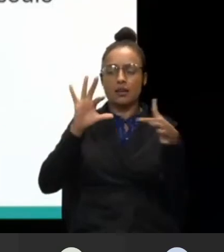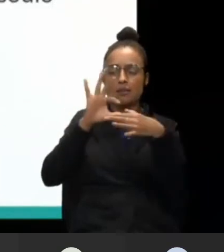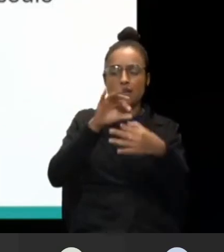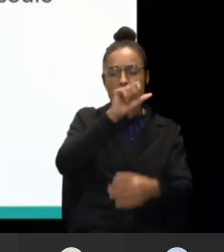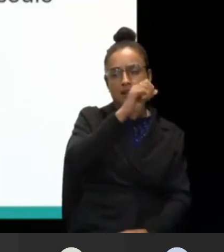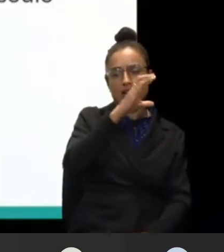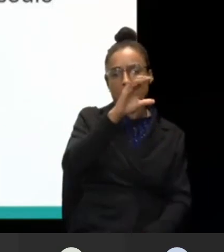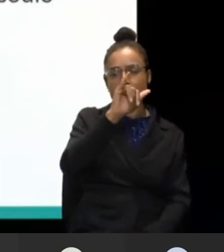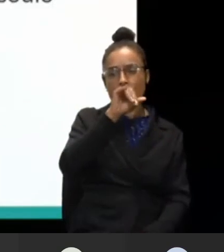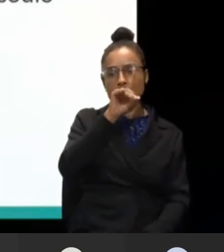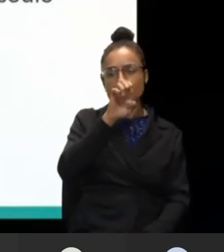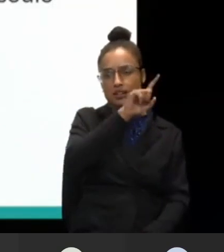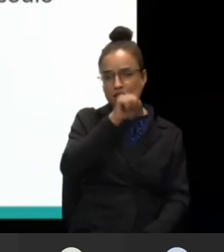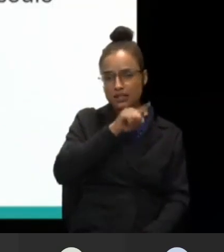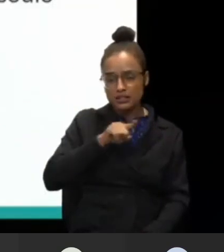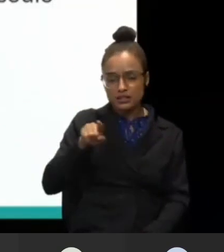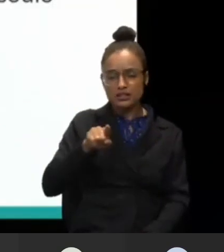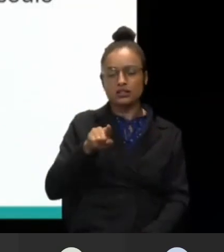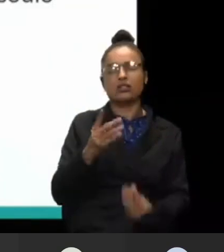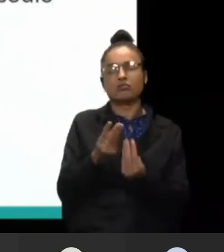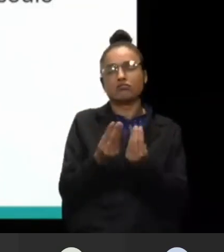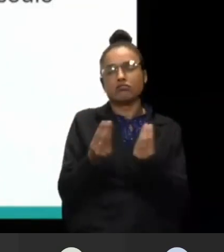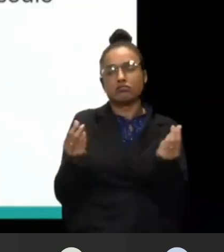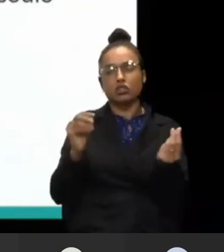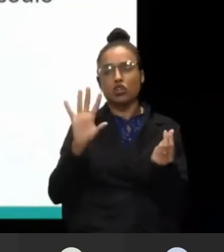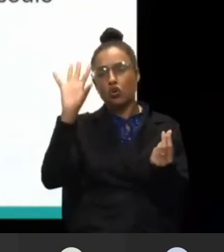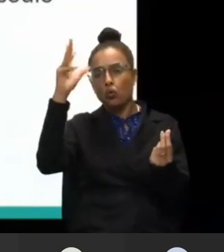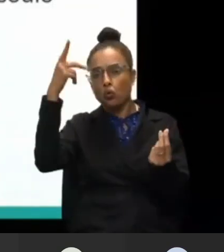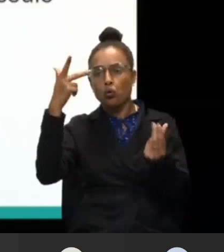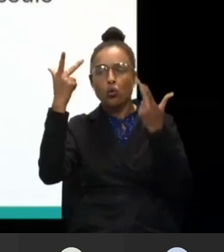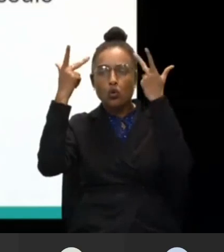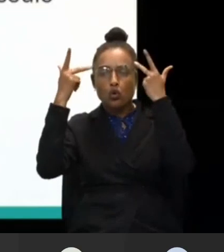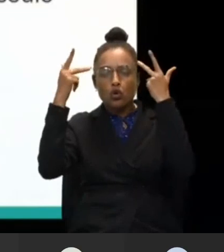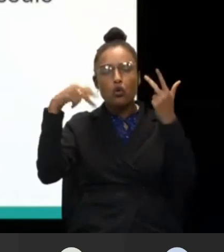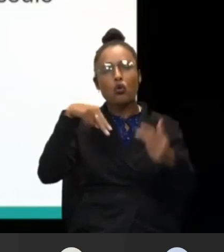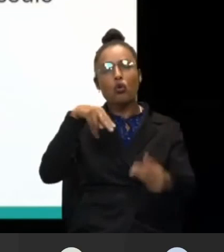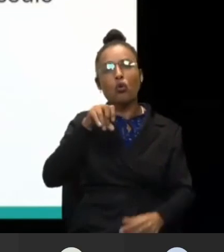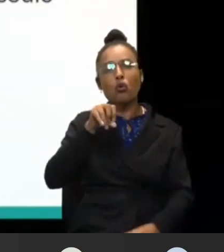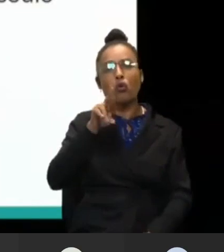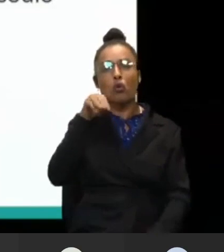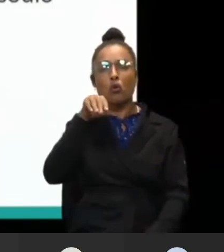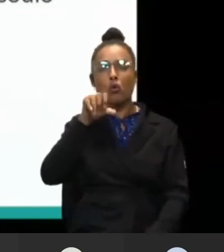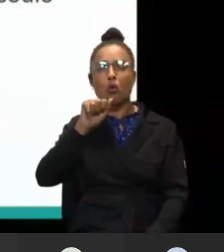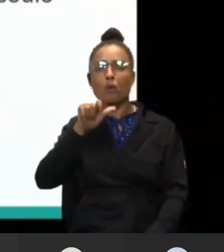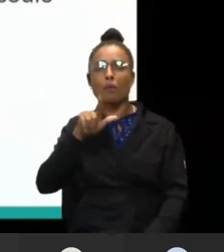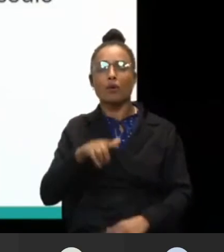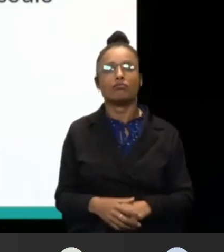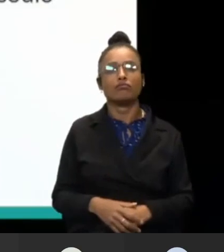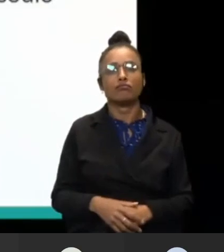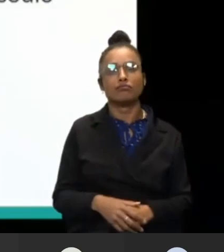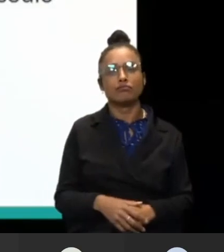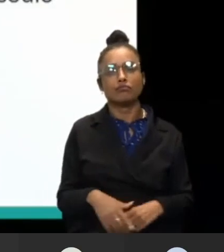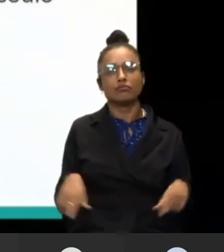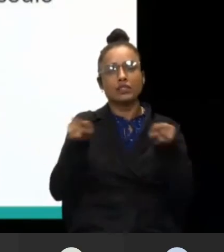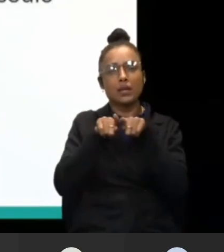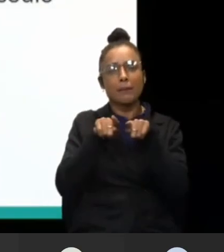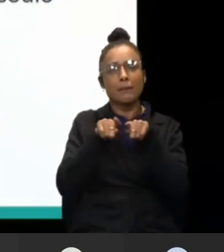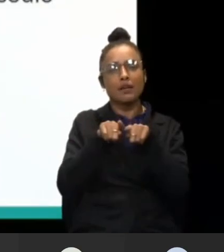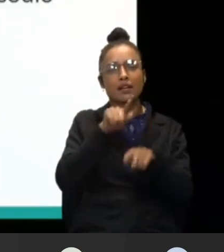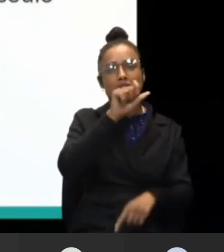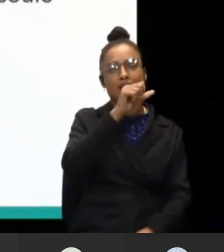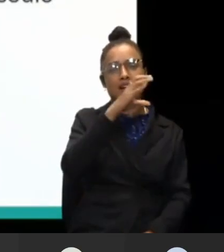a acidez em solução normal. Esse é outro cálculo que pode ser obtido também. E a acidez em